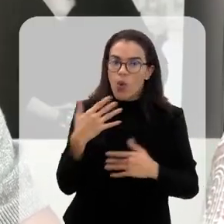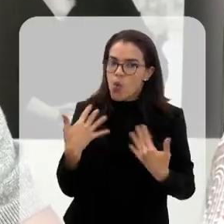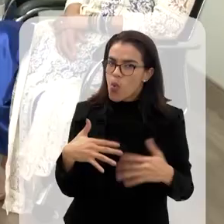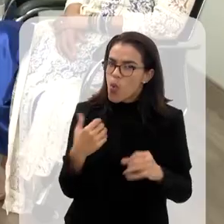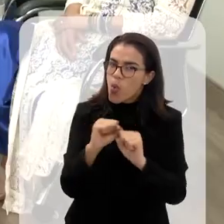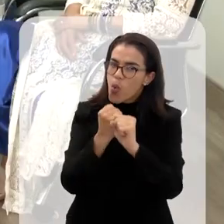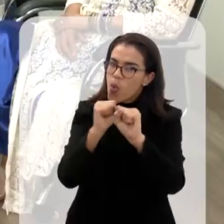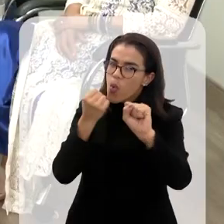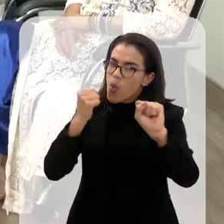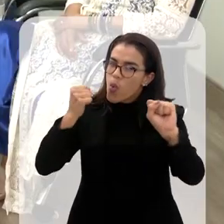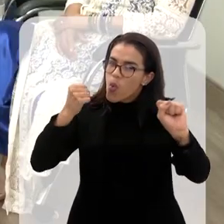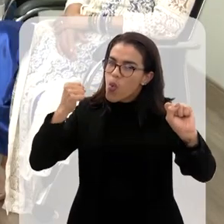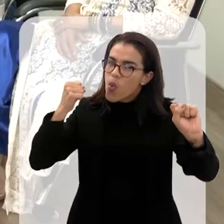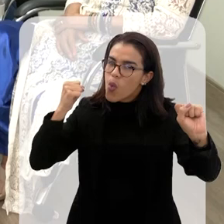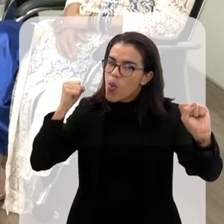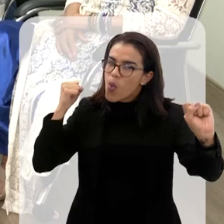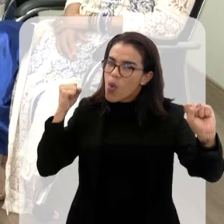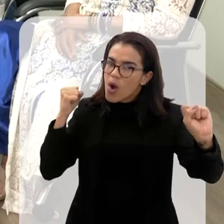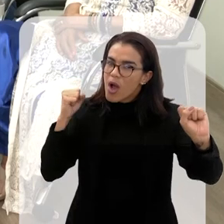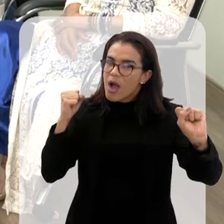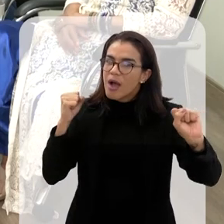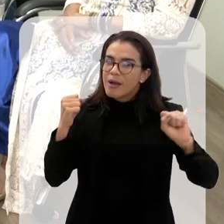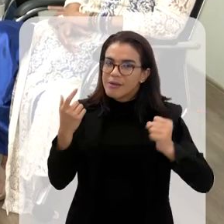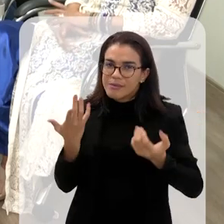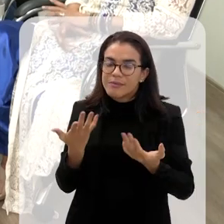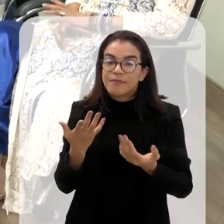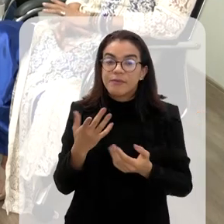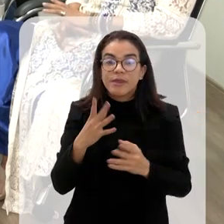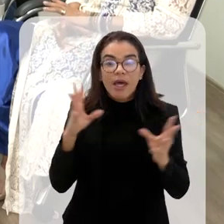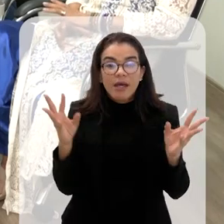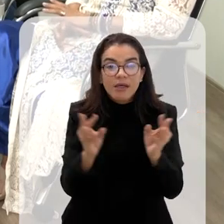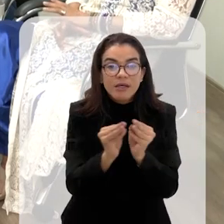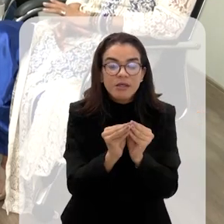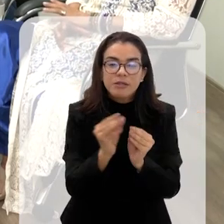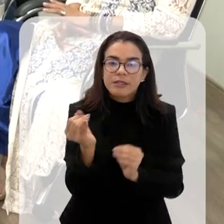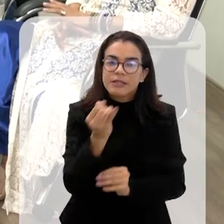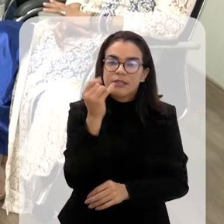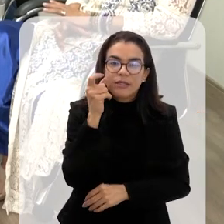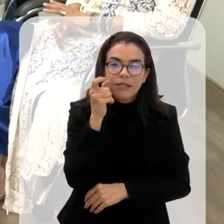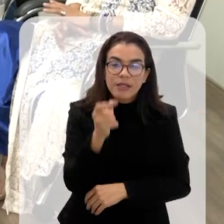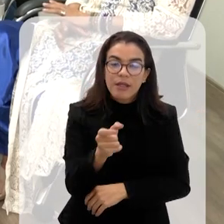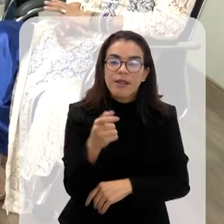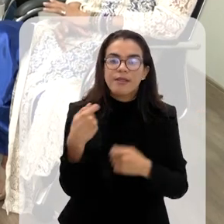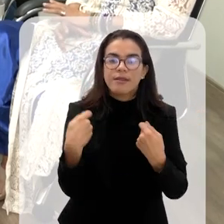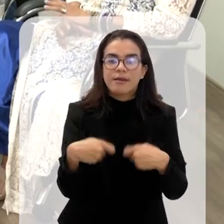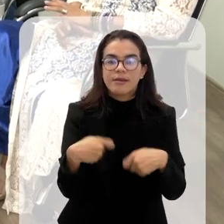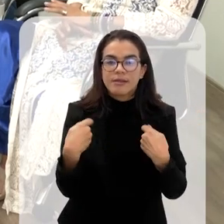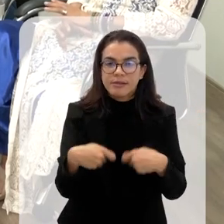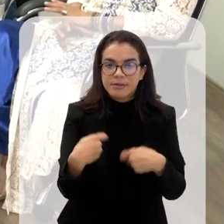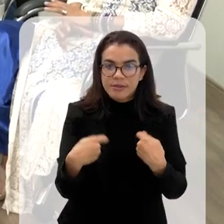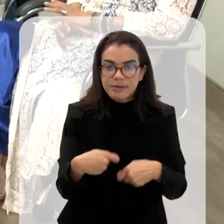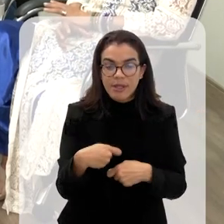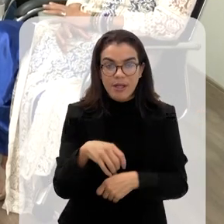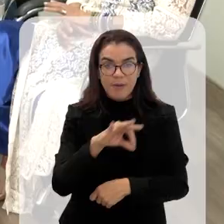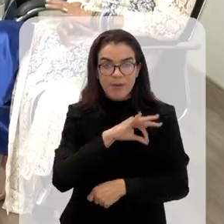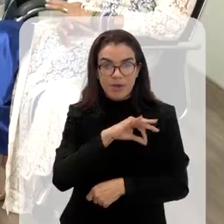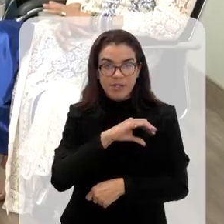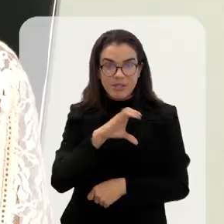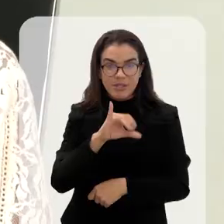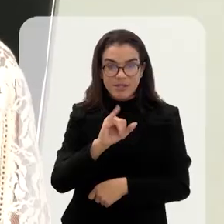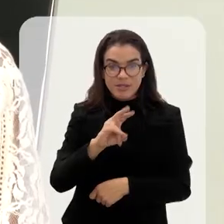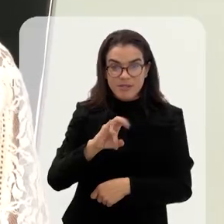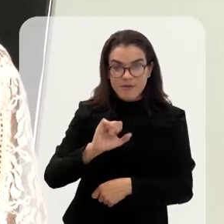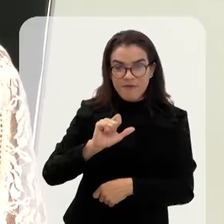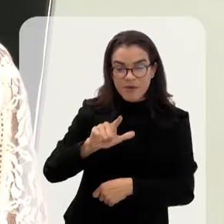E olha que é grande. É enorme. Então a senhora está resumindo uma coisa muito interessante. É necessário, tanto a